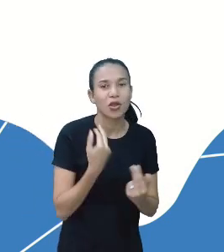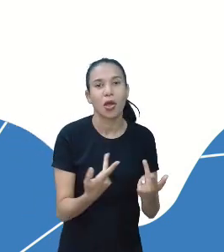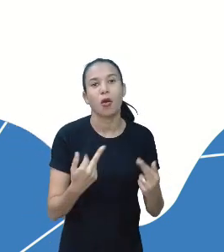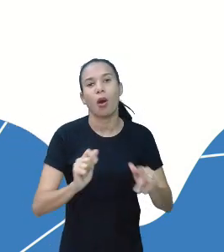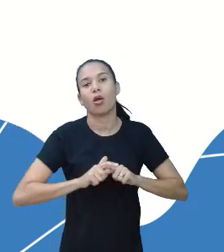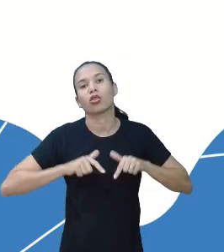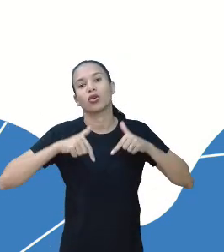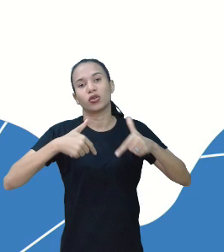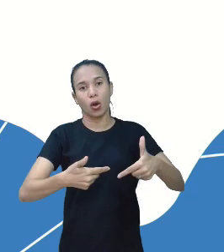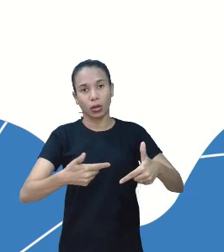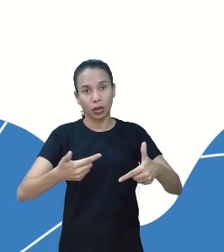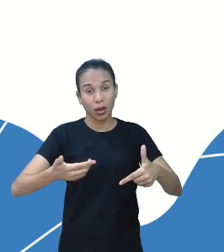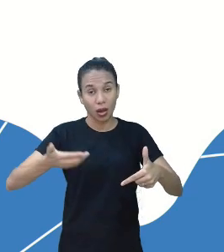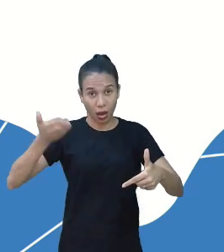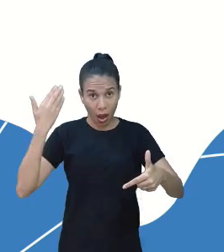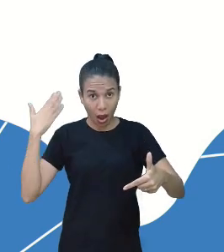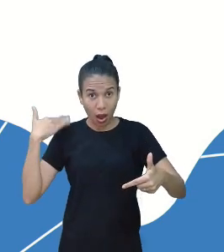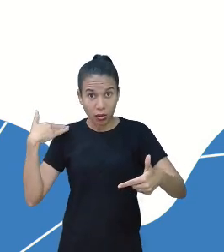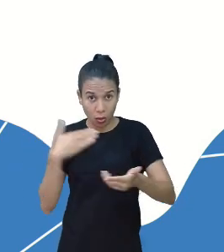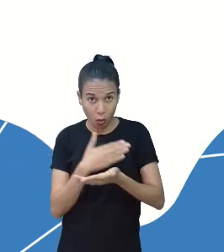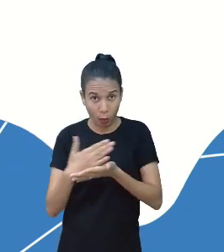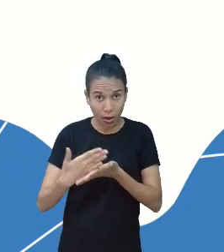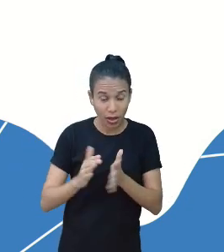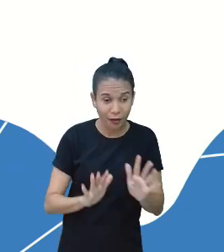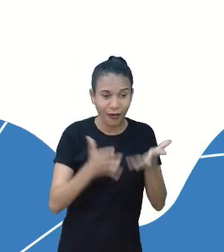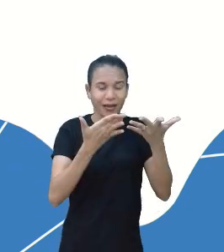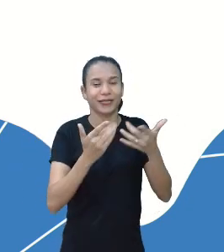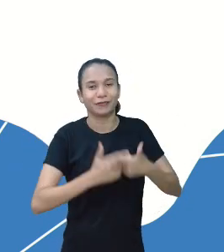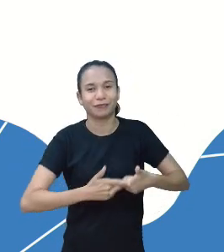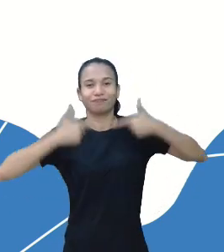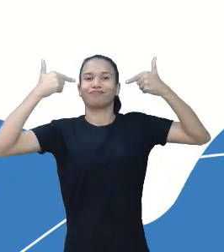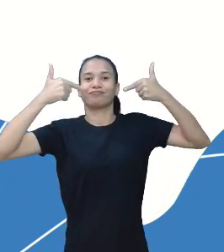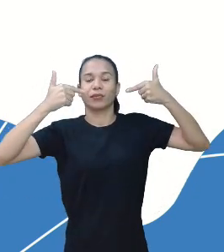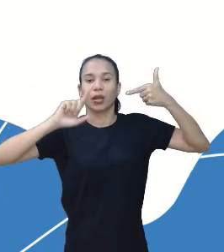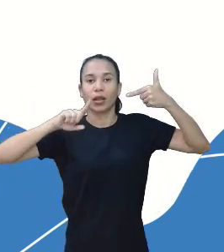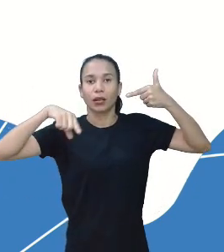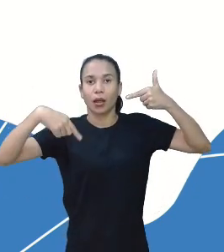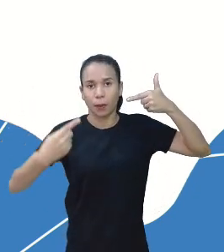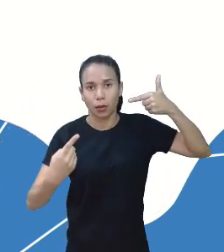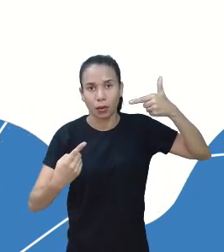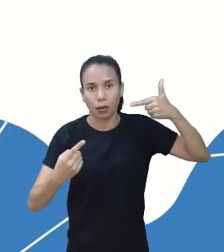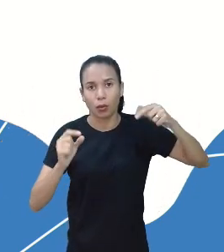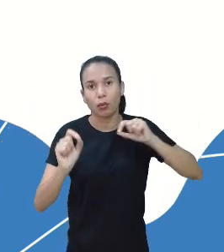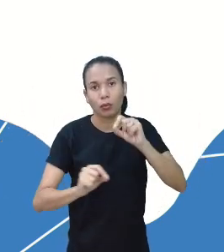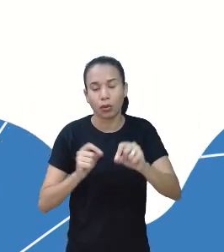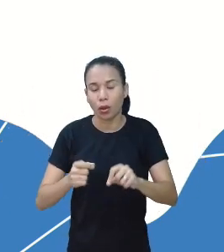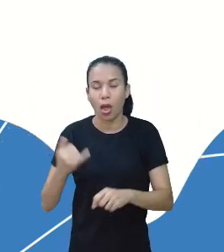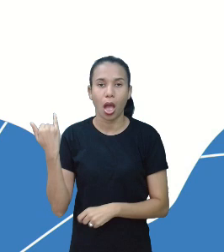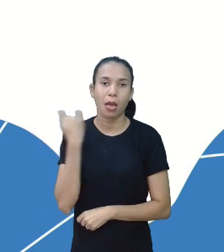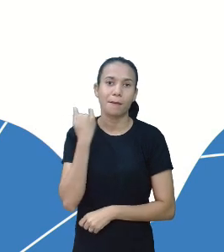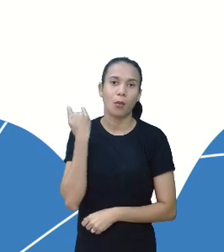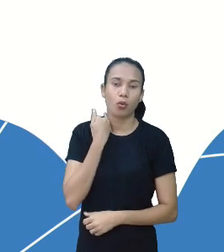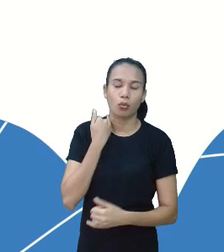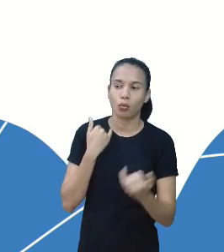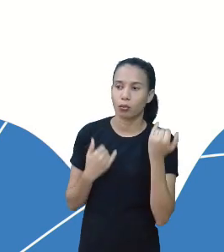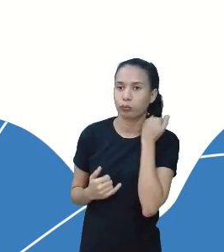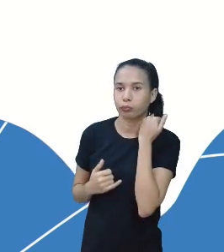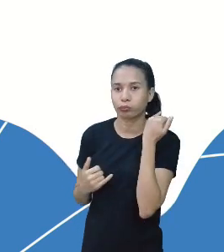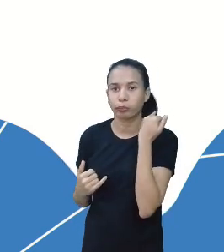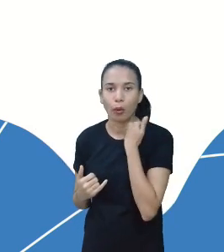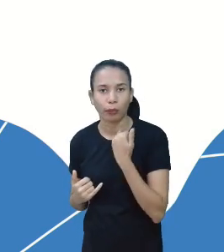sorte. Antes do pleito, festa, riso e gosto. Depois do pleito, imposto e mais